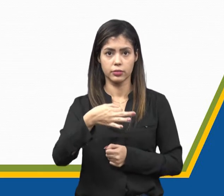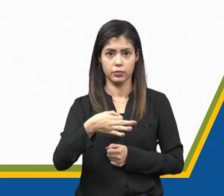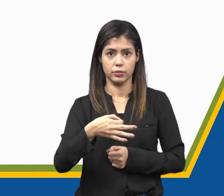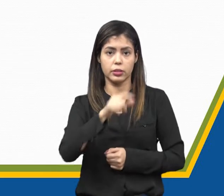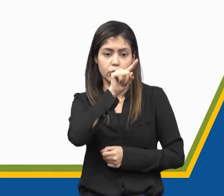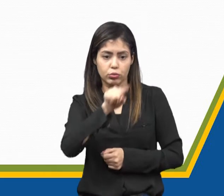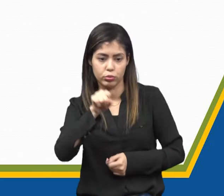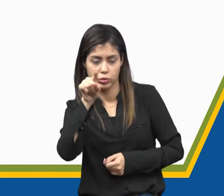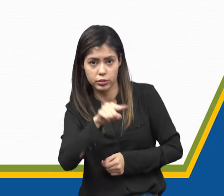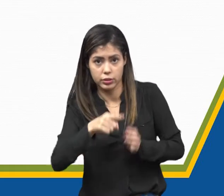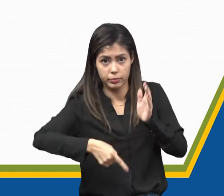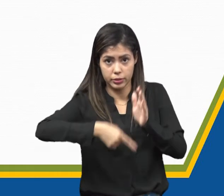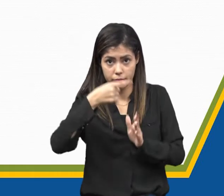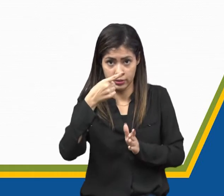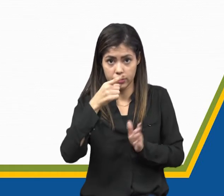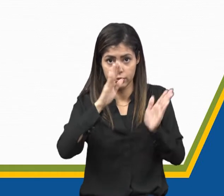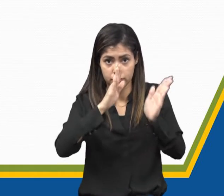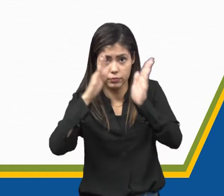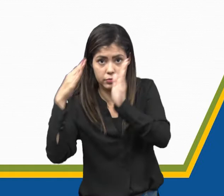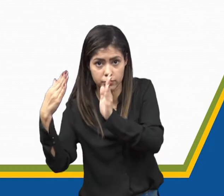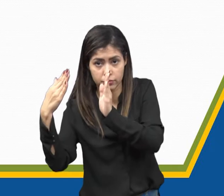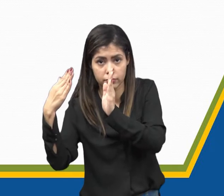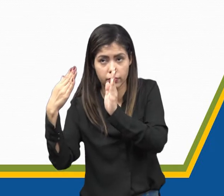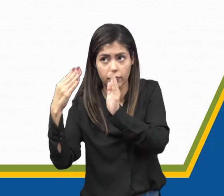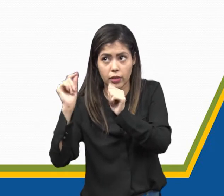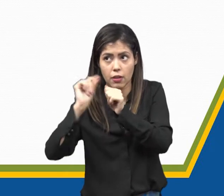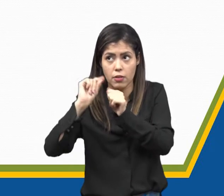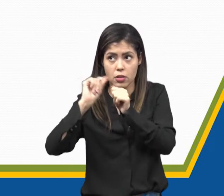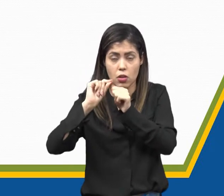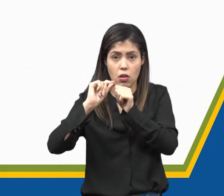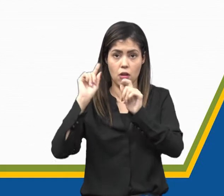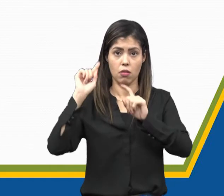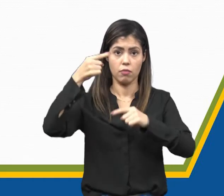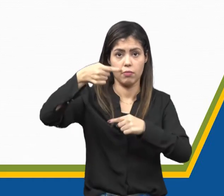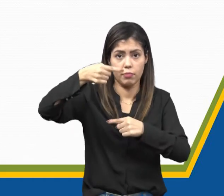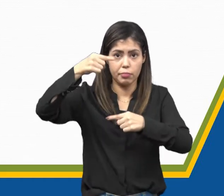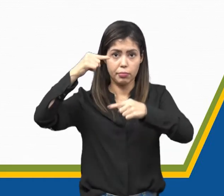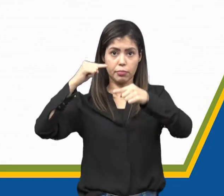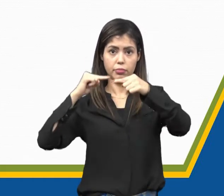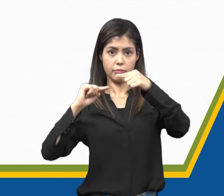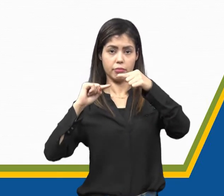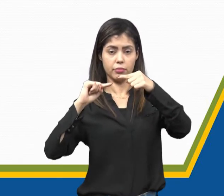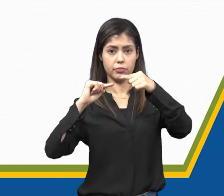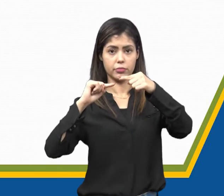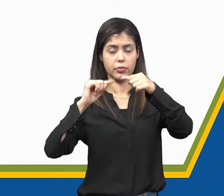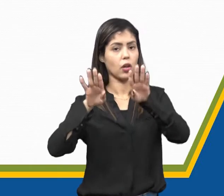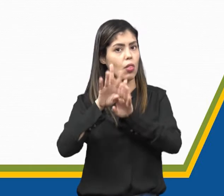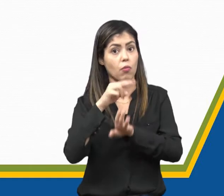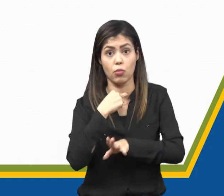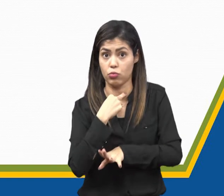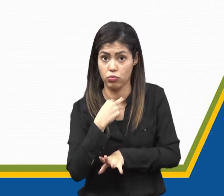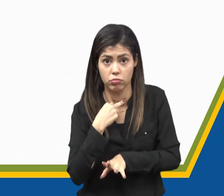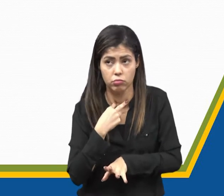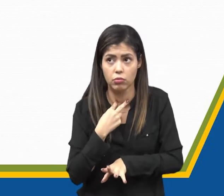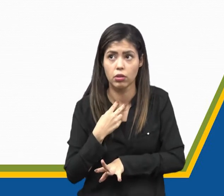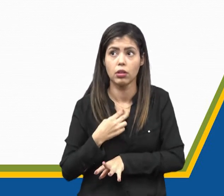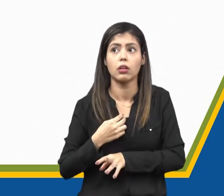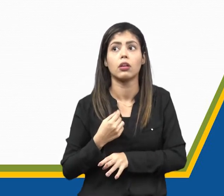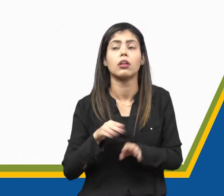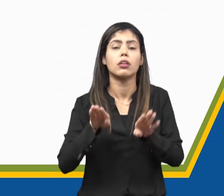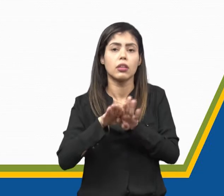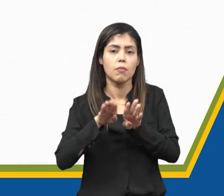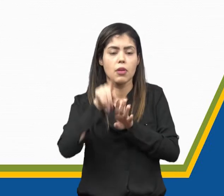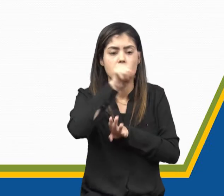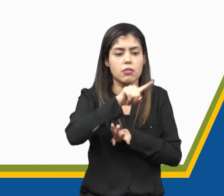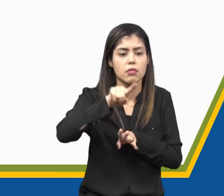tem um X, na primeira de cima, ao lado, ela está fazendo uma curvatura muito acentuada na sua coluna. Está errado. A segunda imagem que está